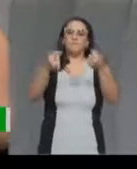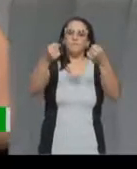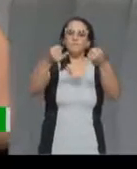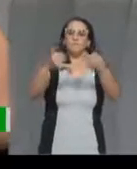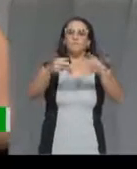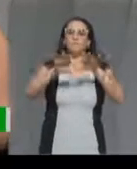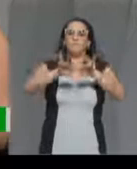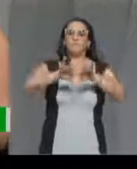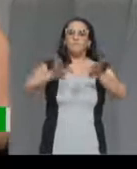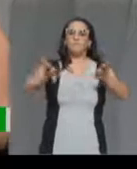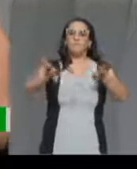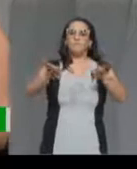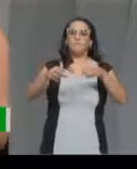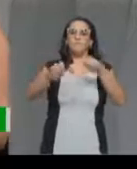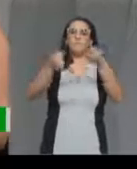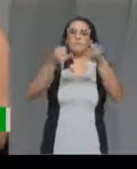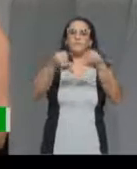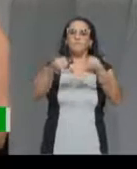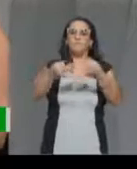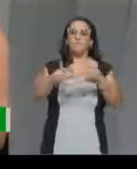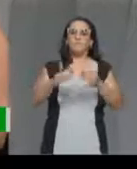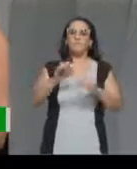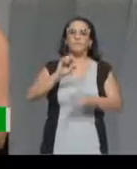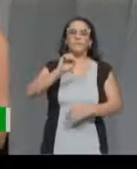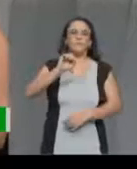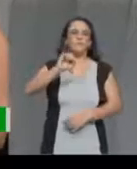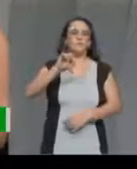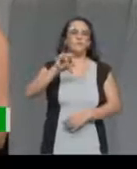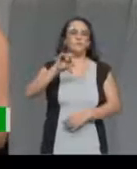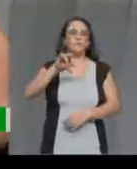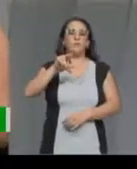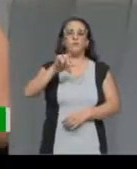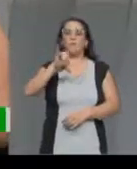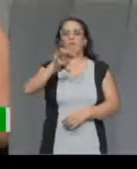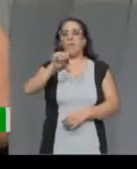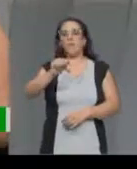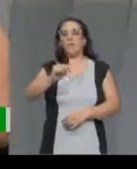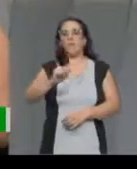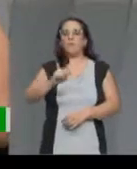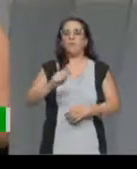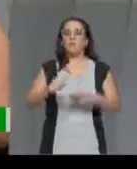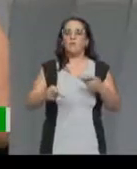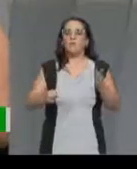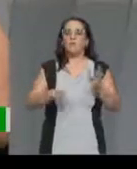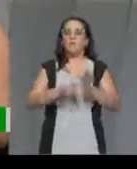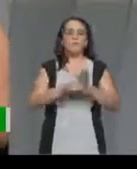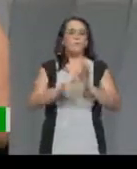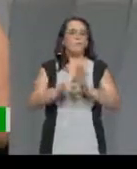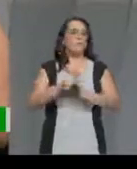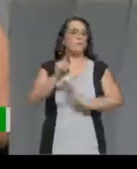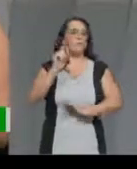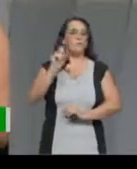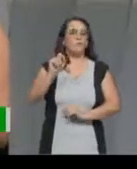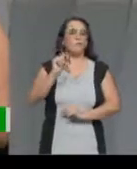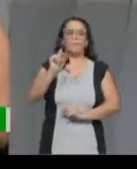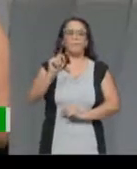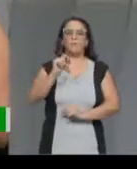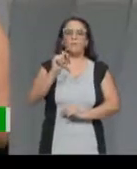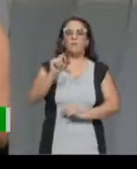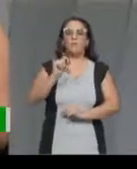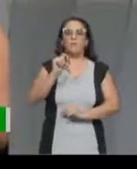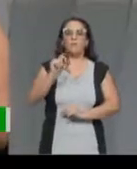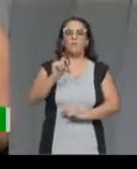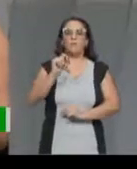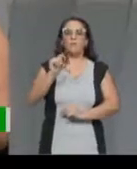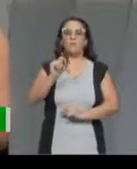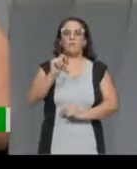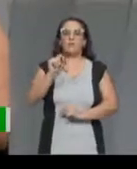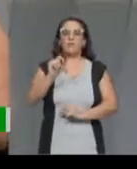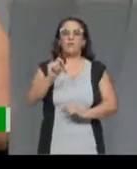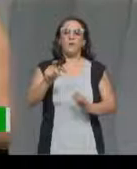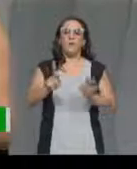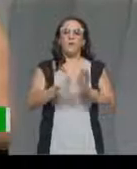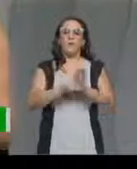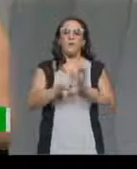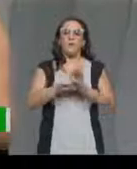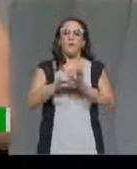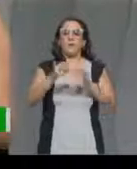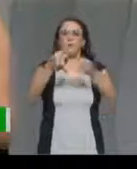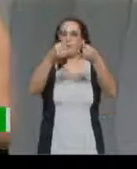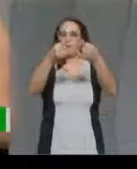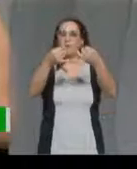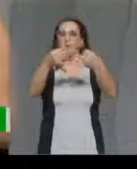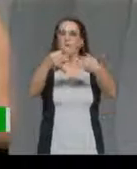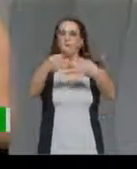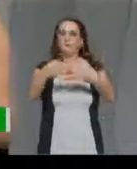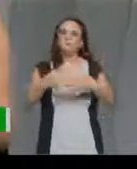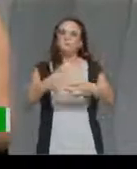que elas possuem. E no quinto ano, nós vimos a classificação das palavras quanto à sílaba tônica,